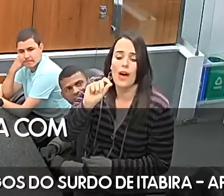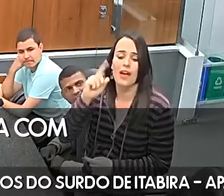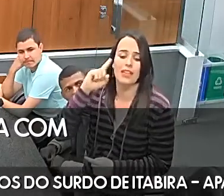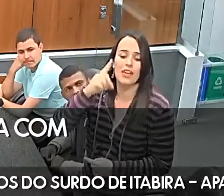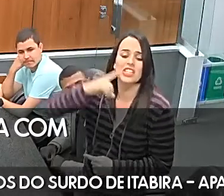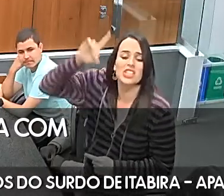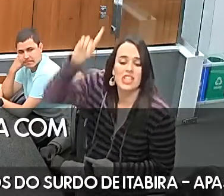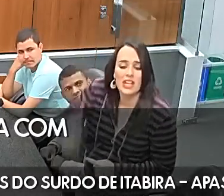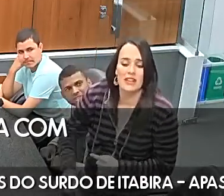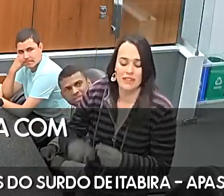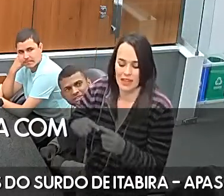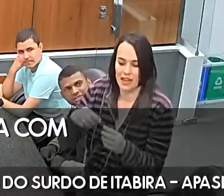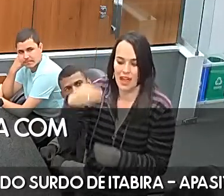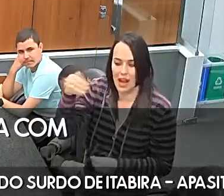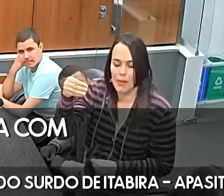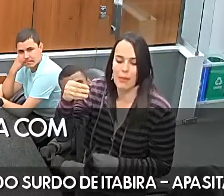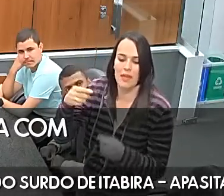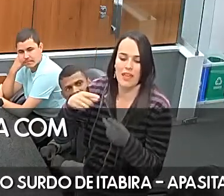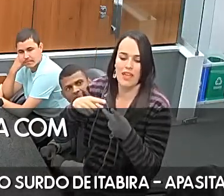Itabira,